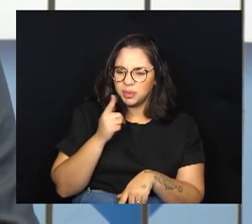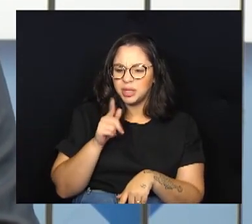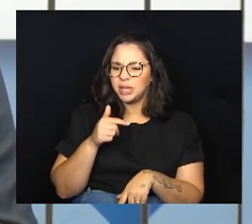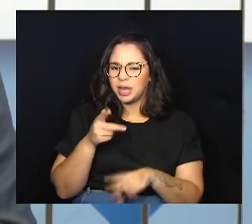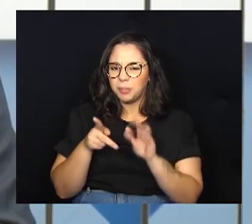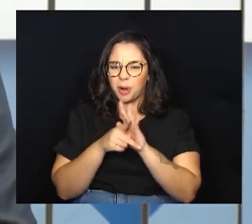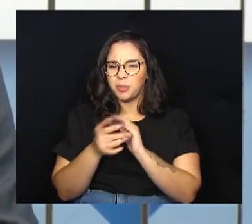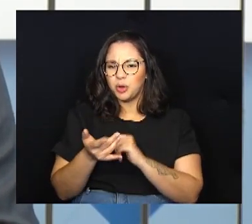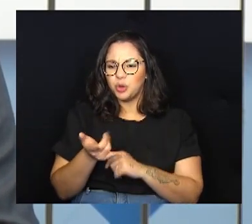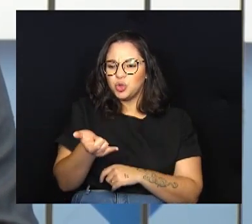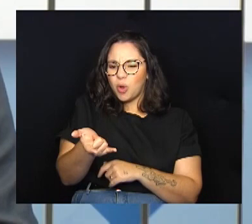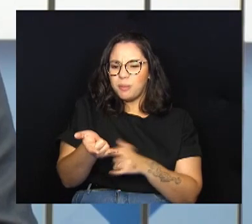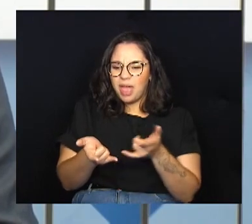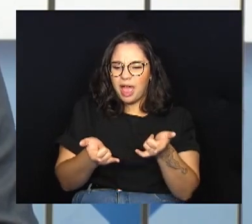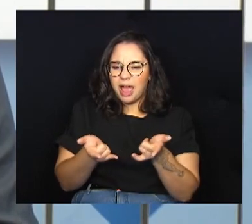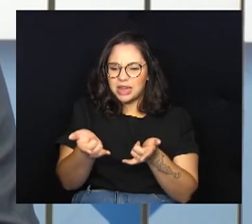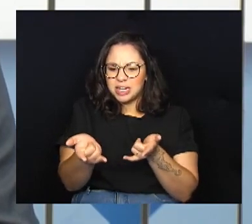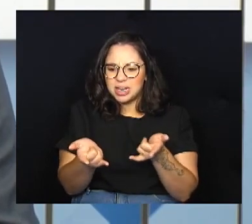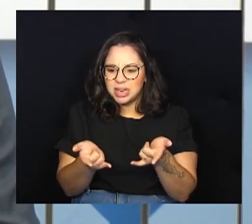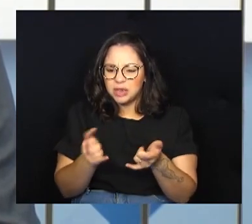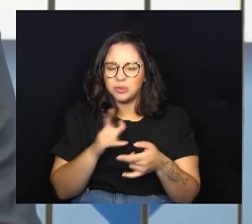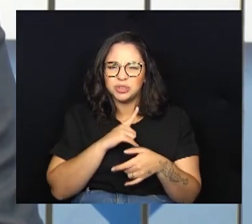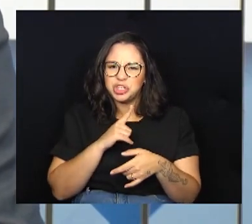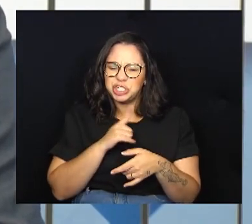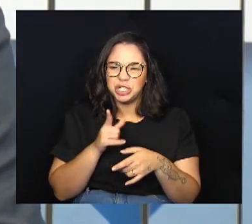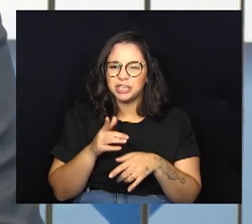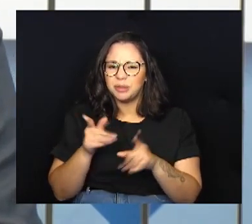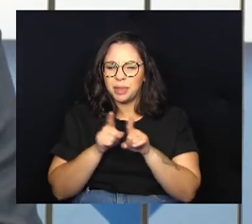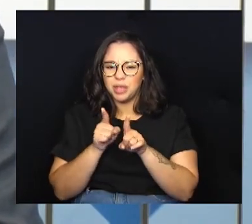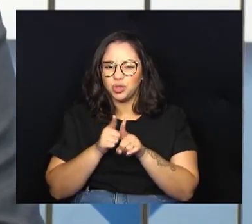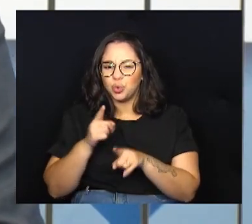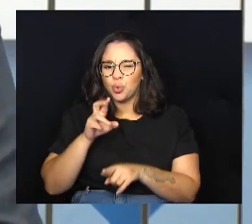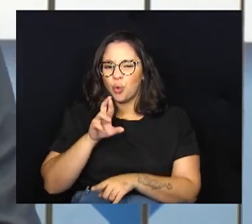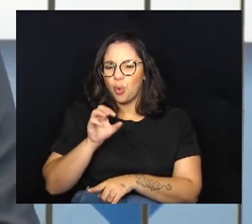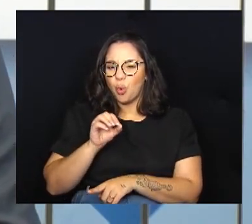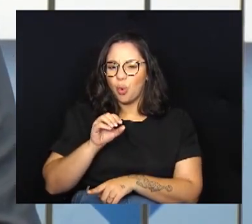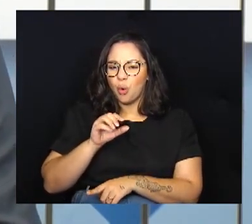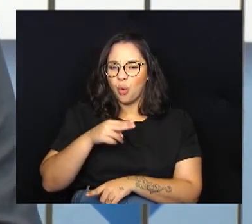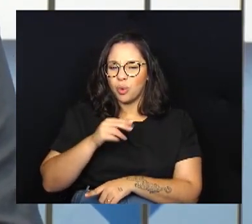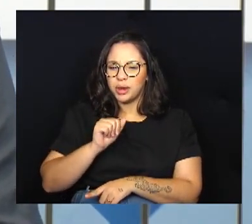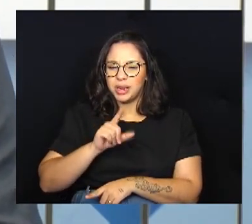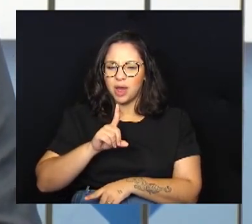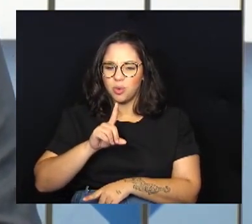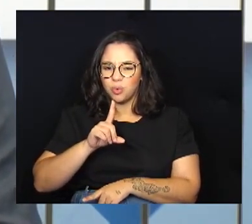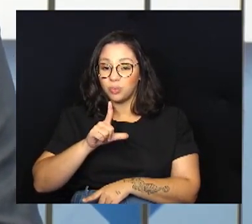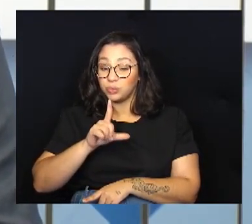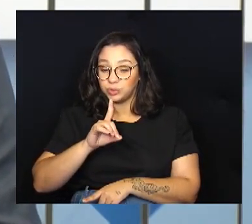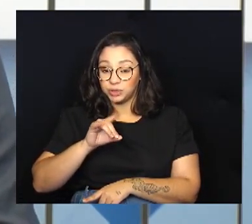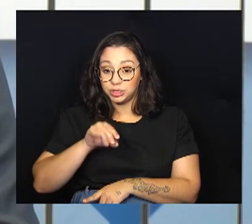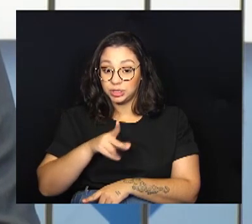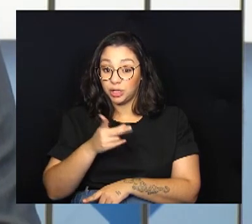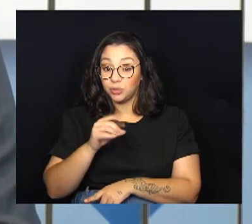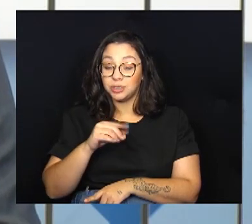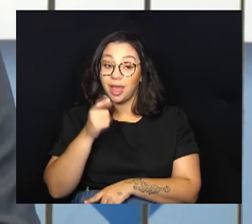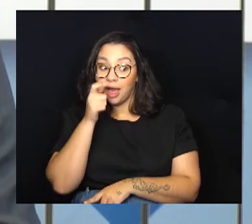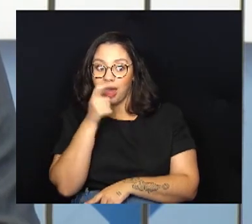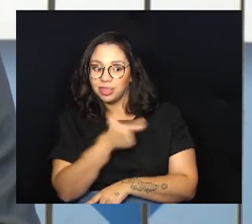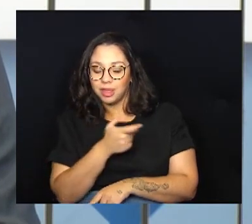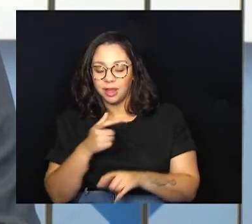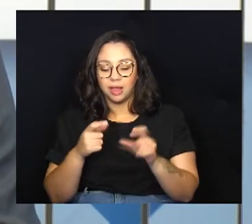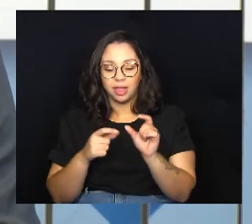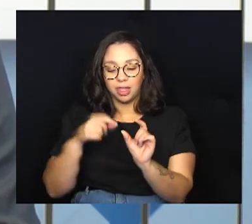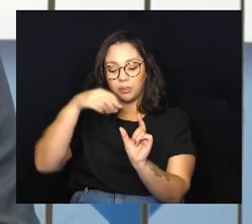a gente consegue fazer isso? Principalmente quando você fala, tem um público infanto-juvenil que é ali, inicialmente, digamos que o público-alvo,